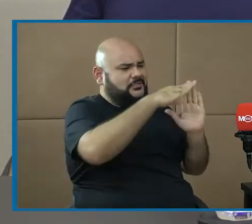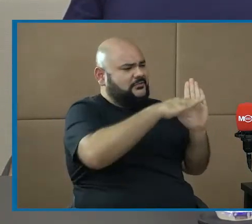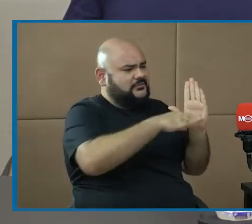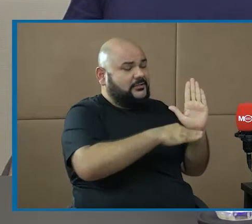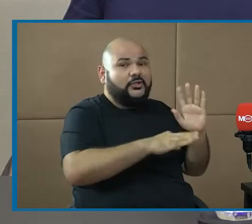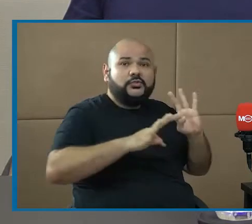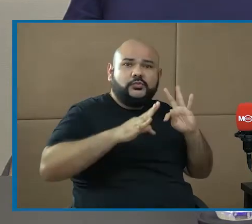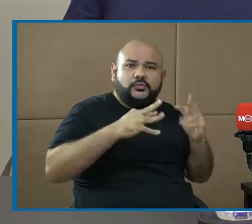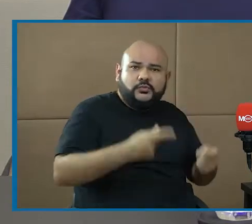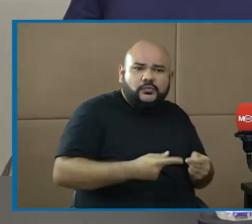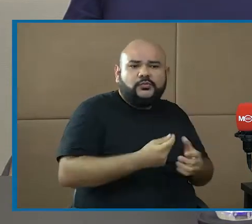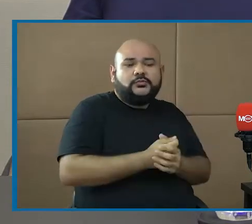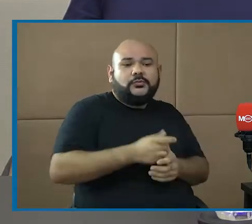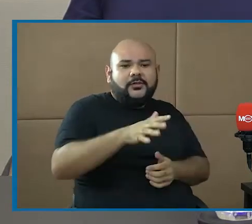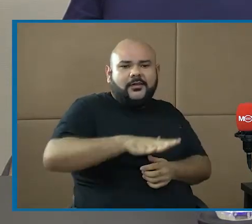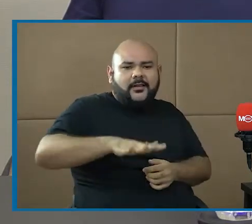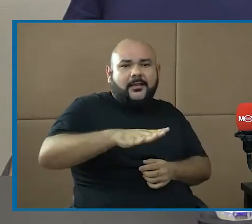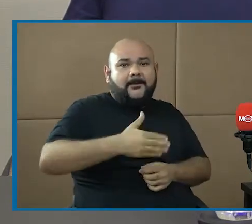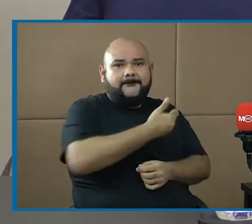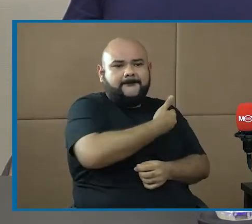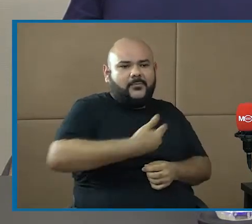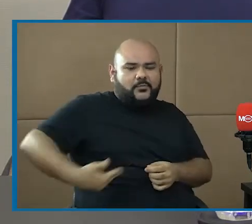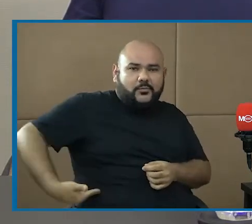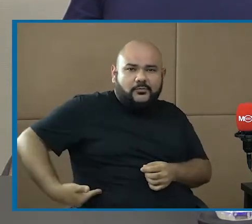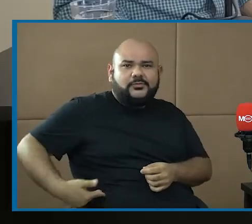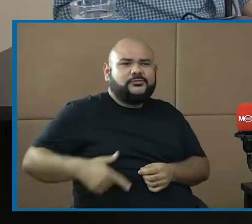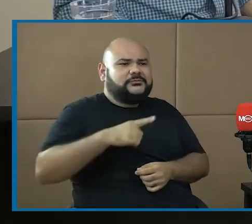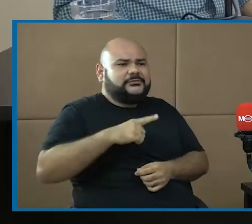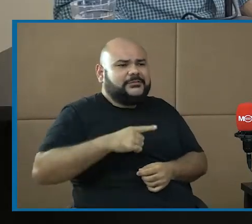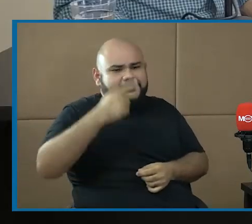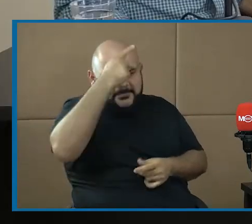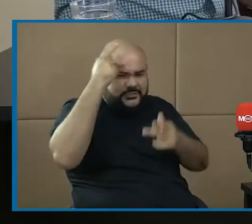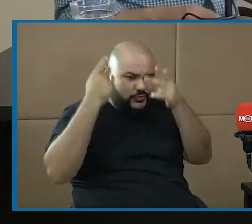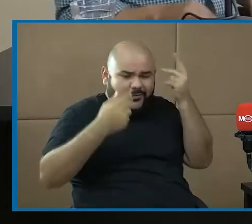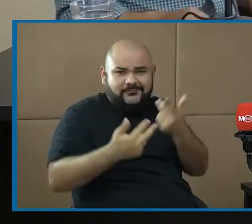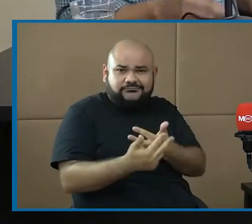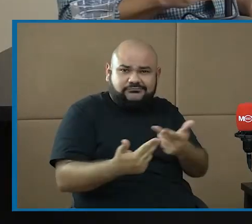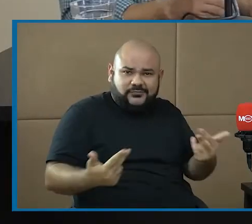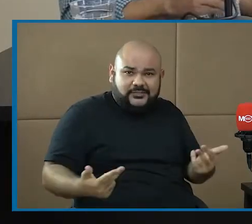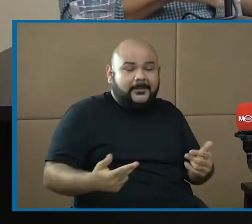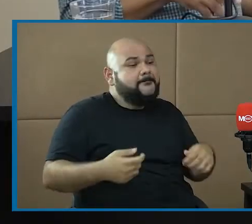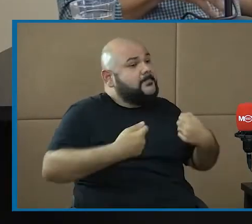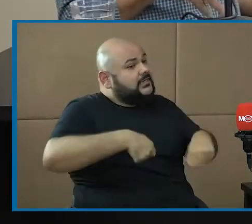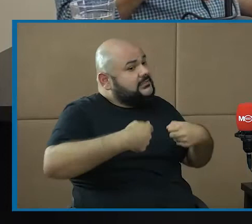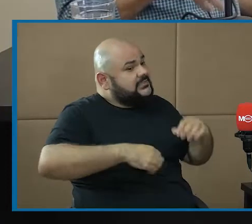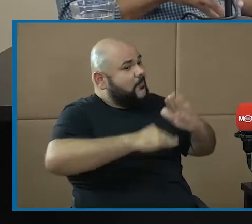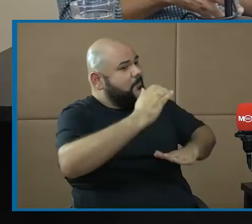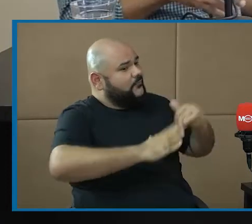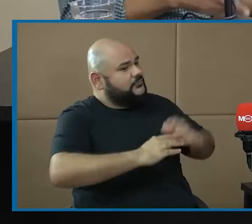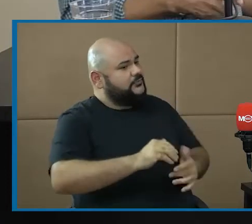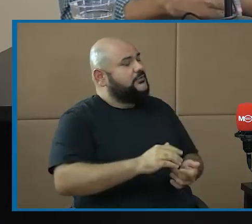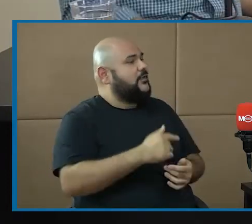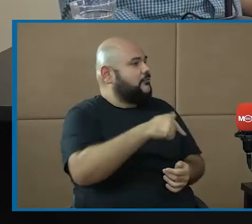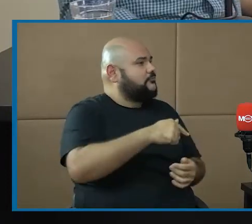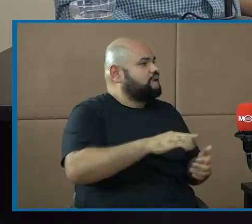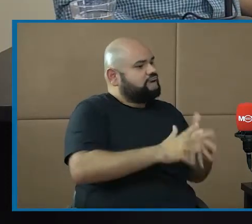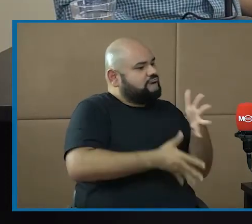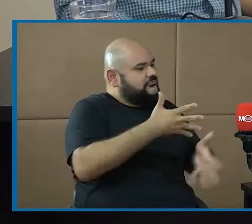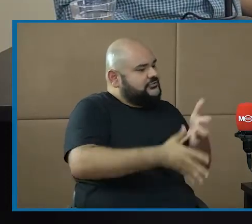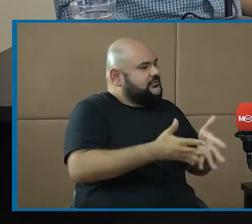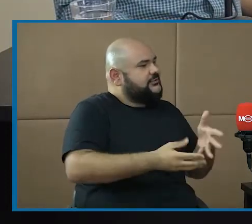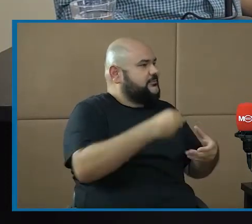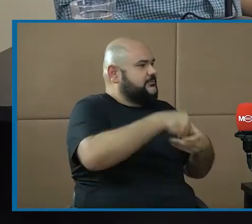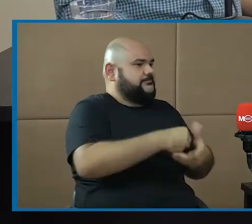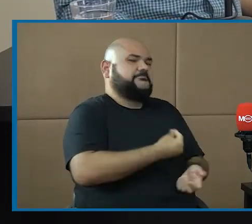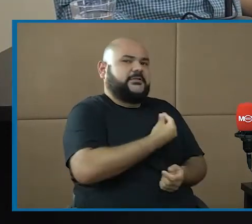serviço público deve ter alguém que saiba e atenda em língua de sinais. Isso é uma realidade, né, dentro das escolas públicas capixabas? No